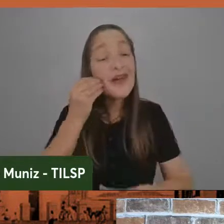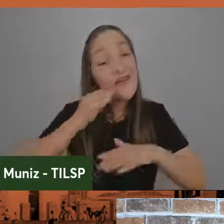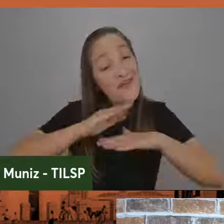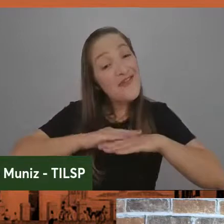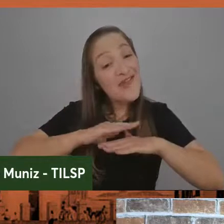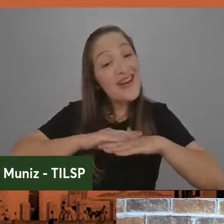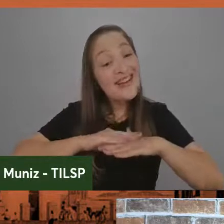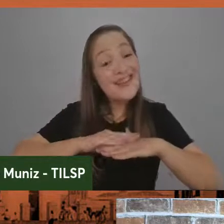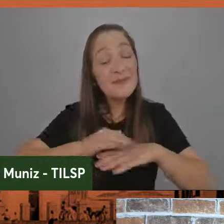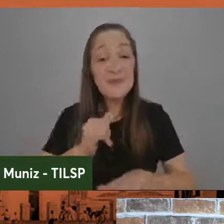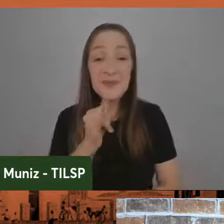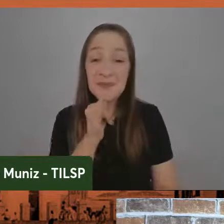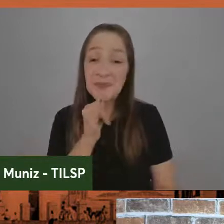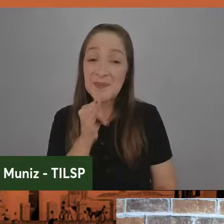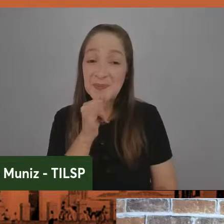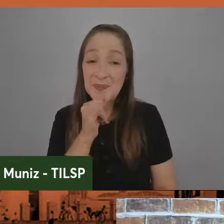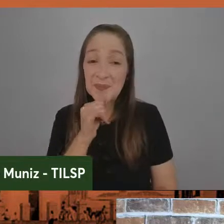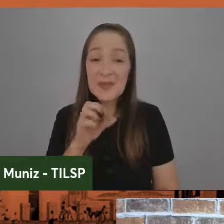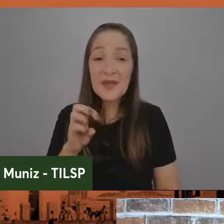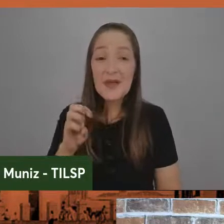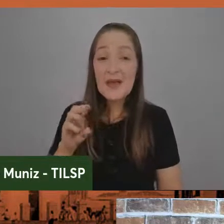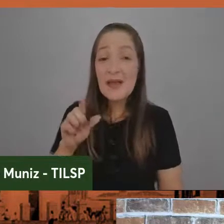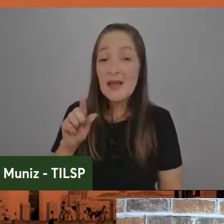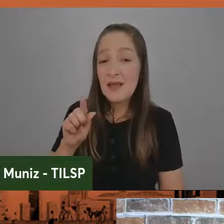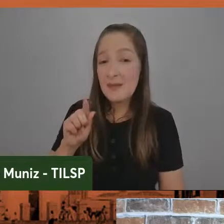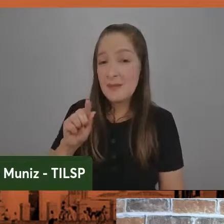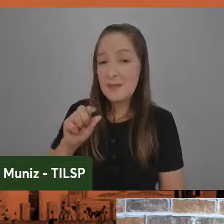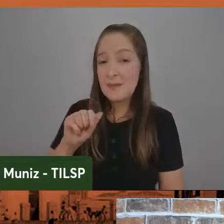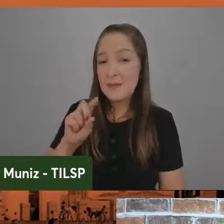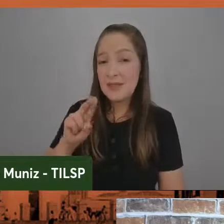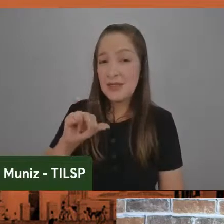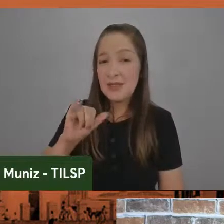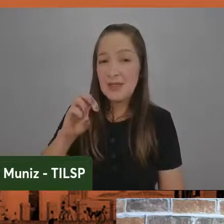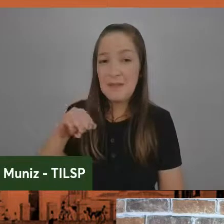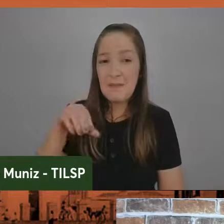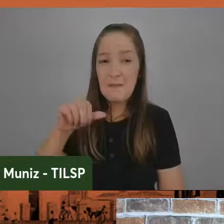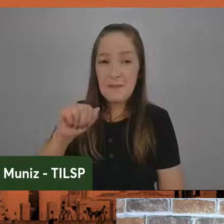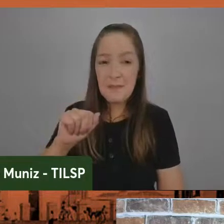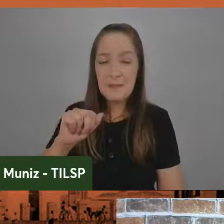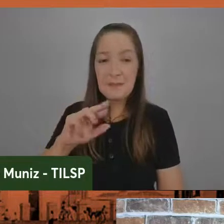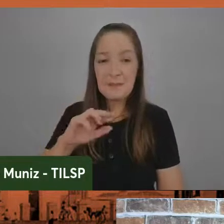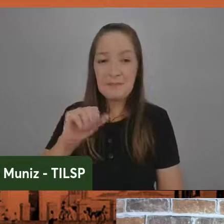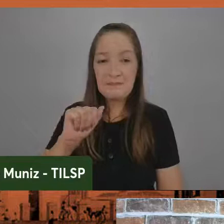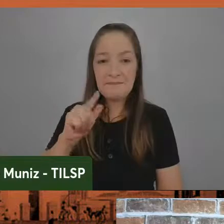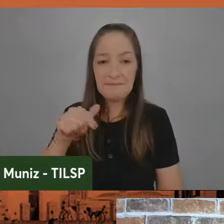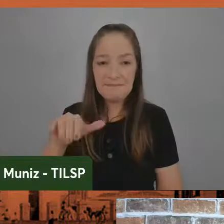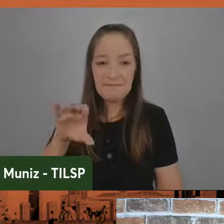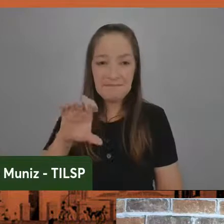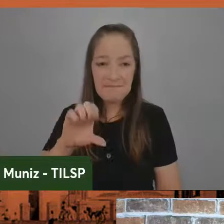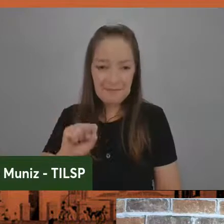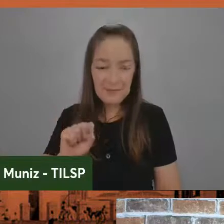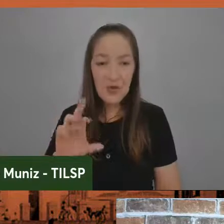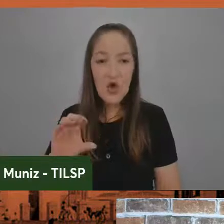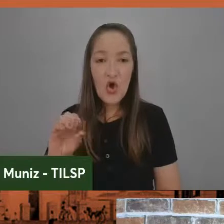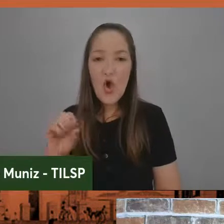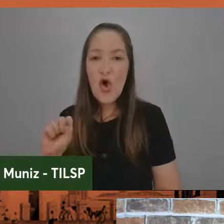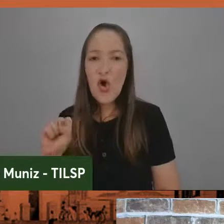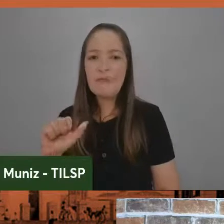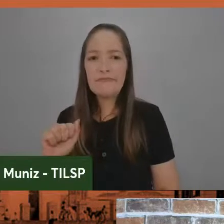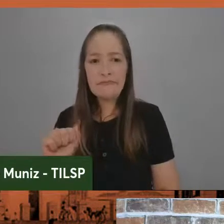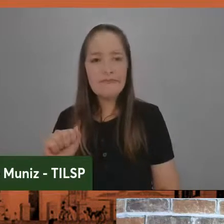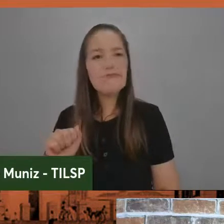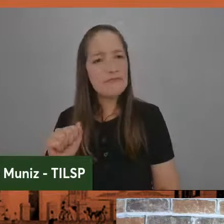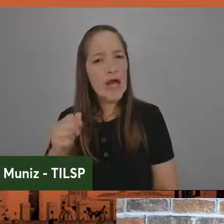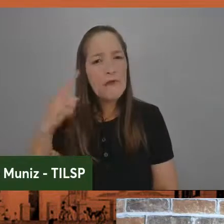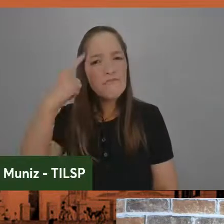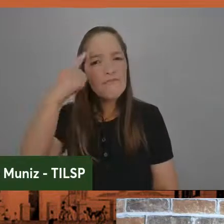o Guimarães Rosa, ele praticamente inventou um estilo, uma linguagem